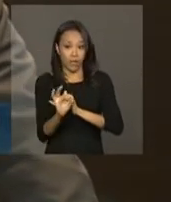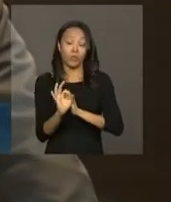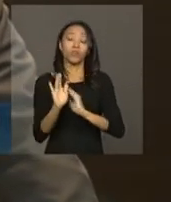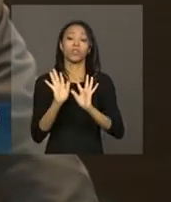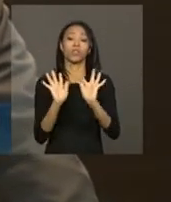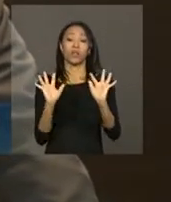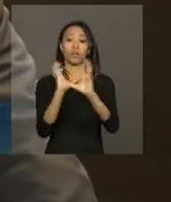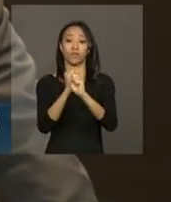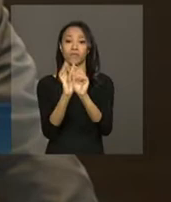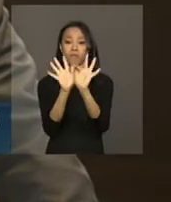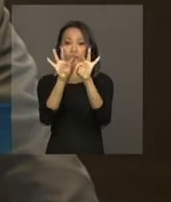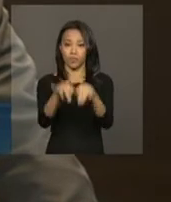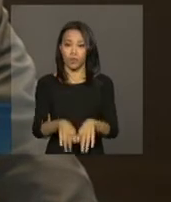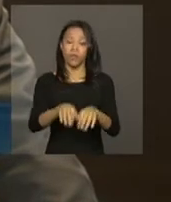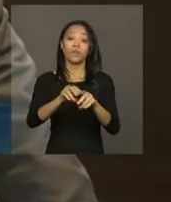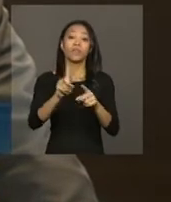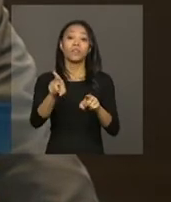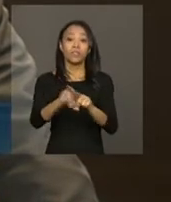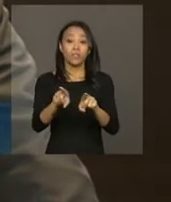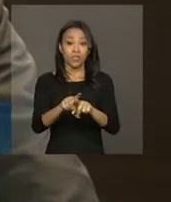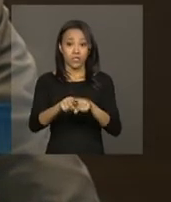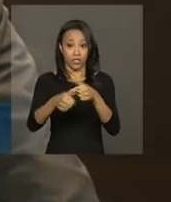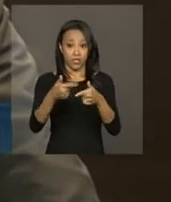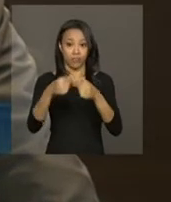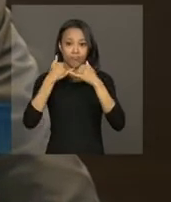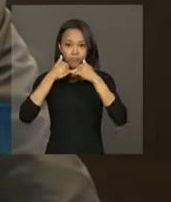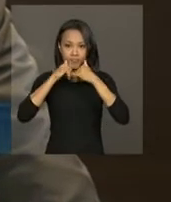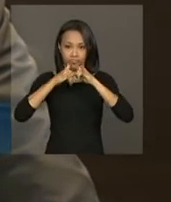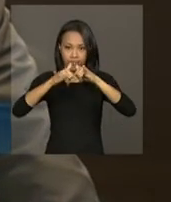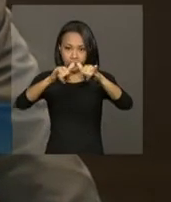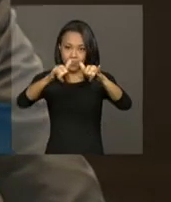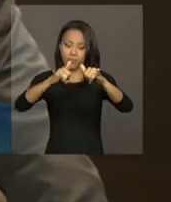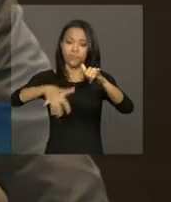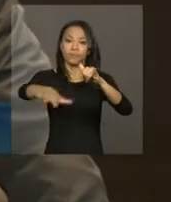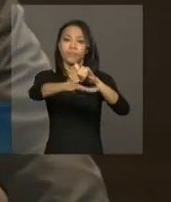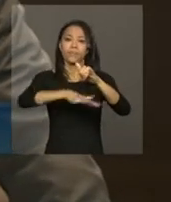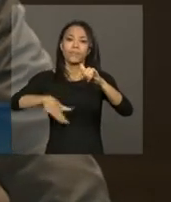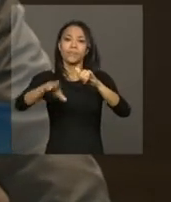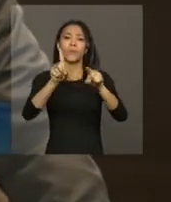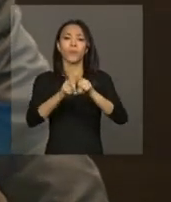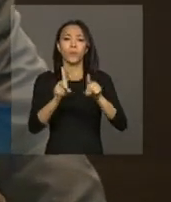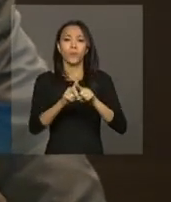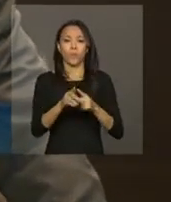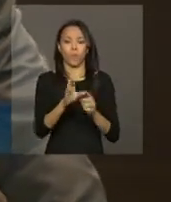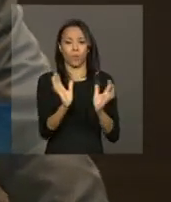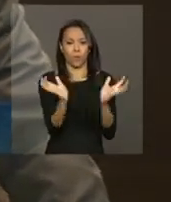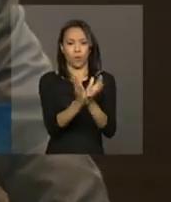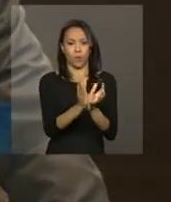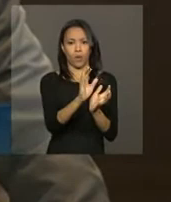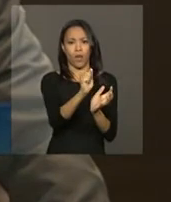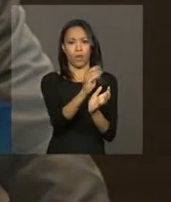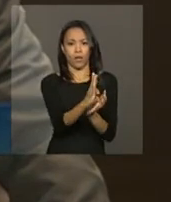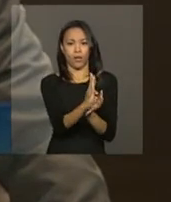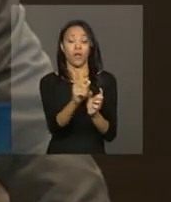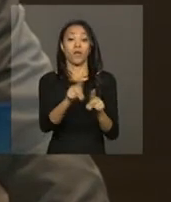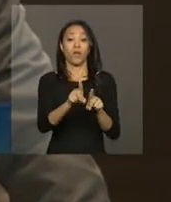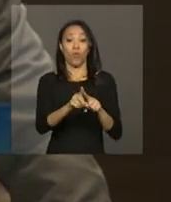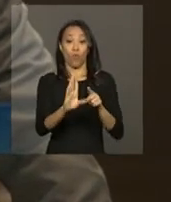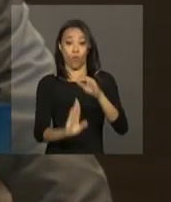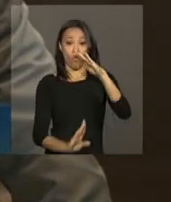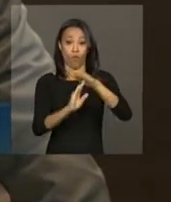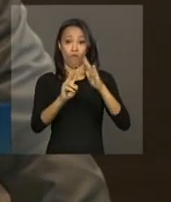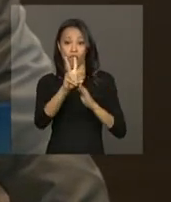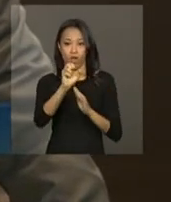fechado a outorga de concessão de serviço público de transmissão de energia elétrica referente ao lote AB com valor de receita anual